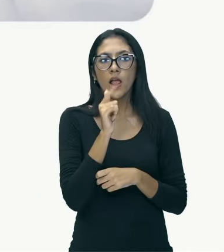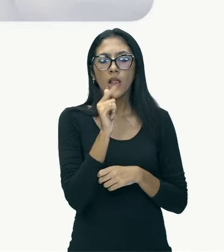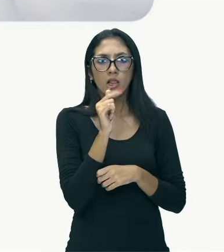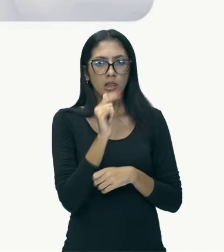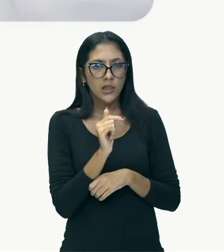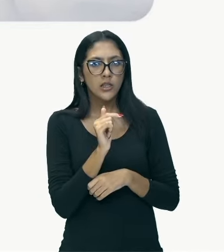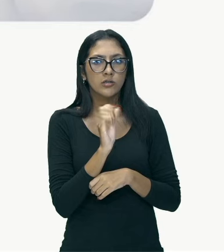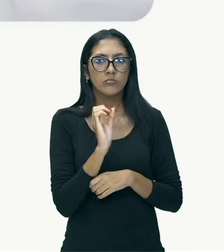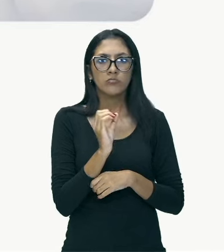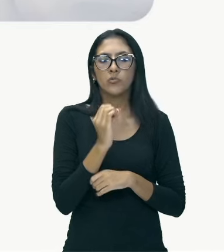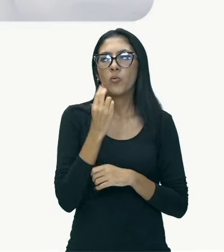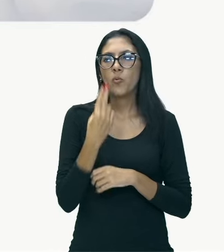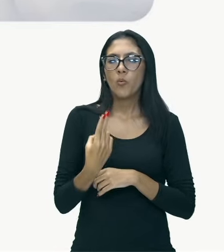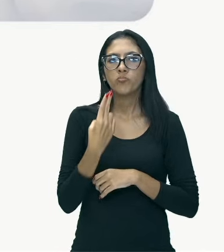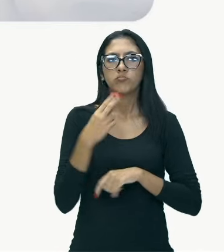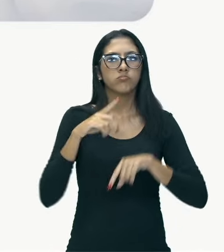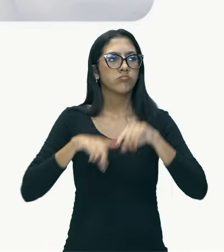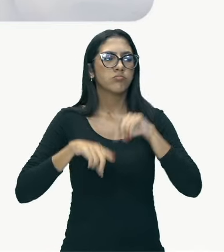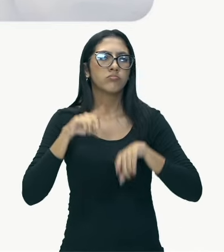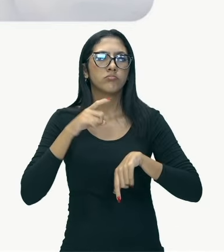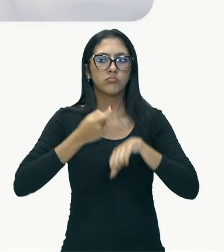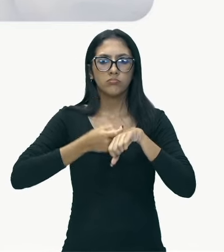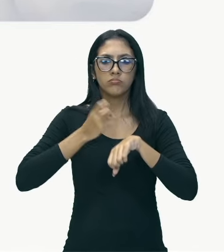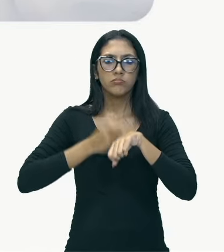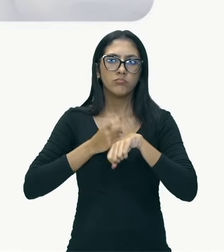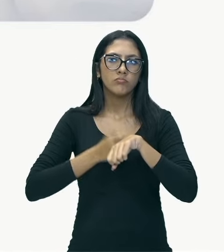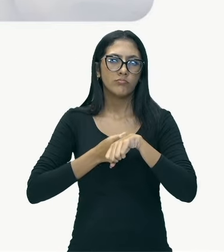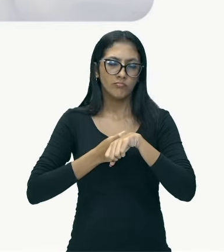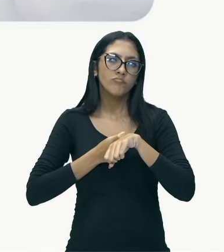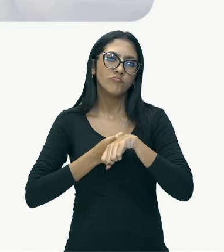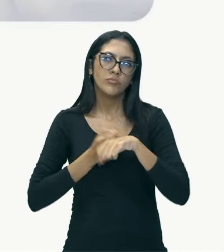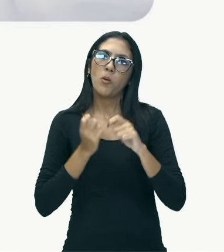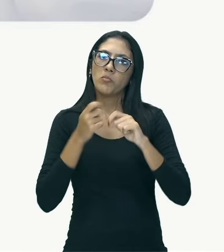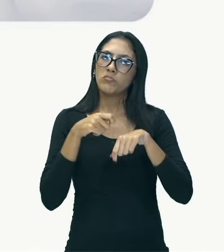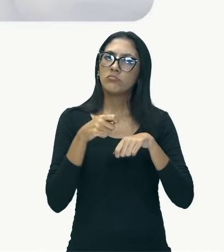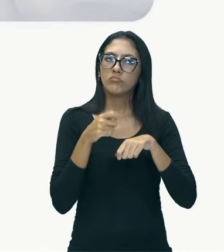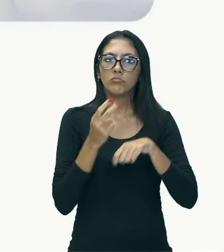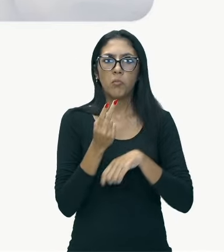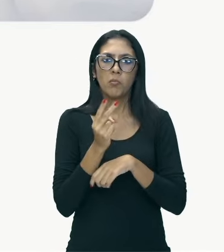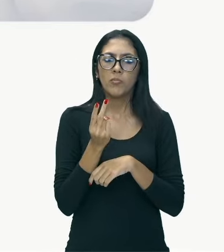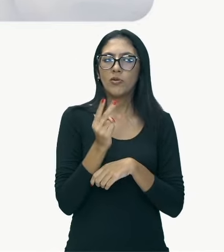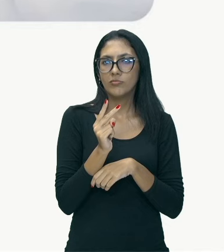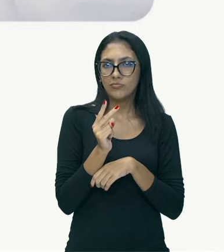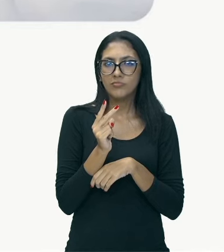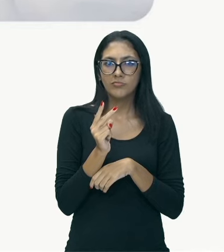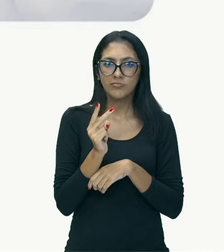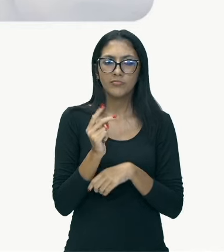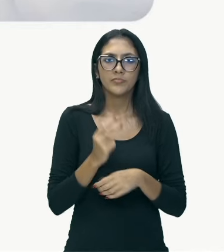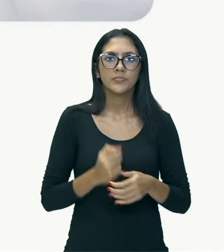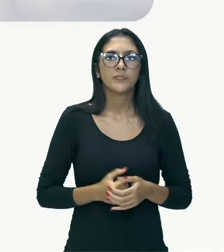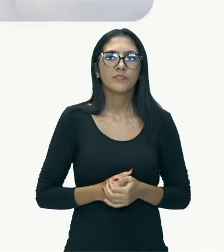pode ser um líquido ou ele pode ser um sólido,